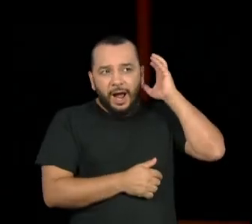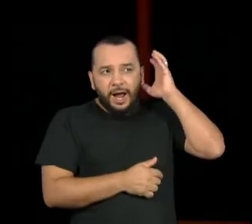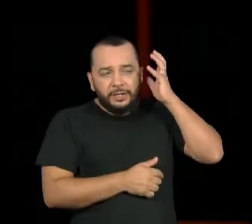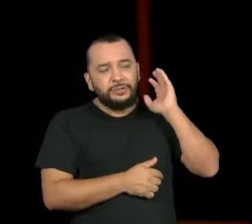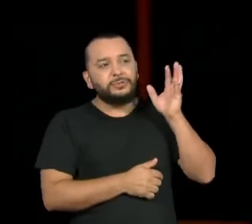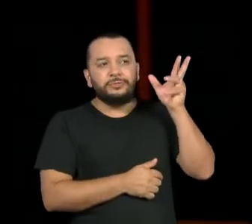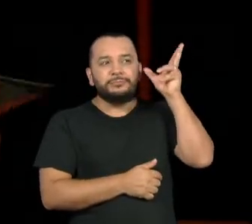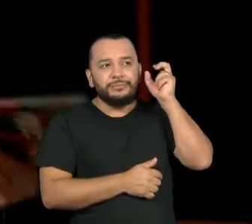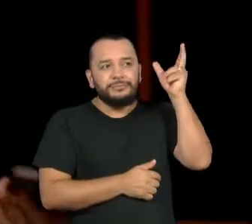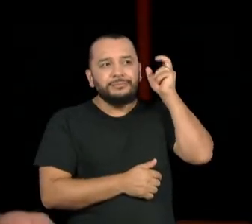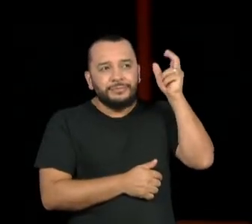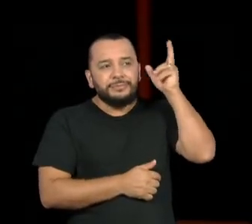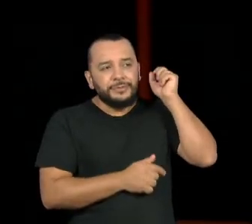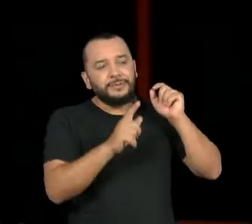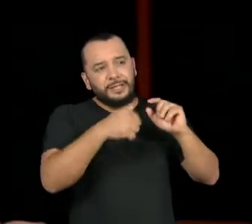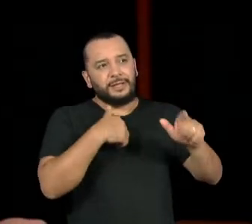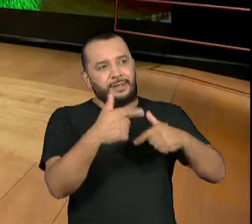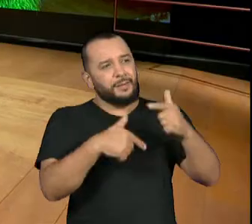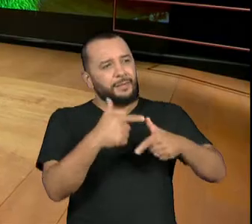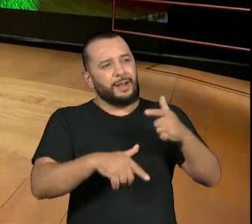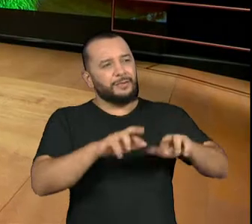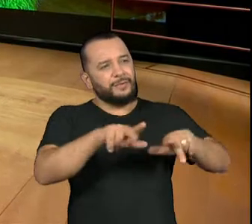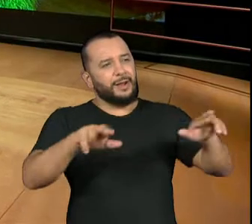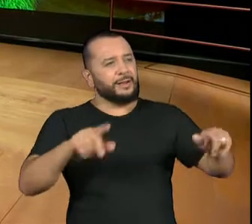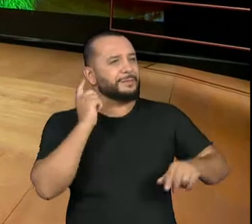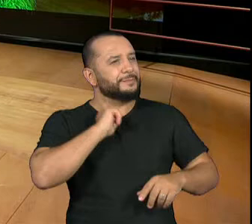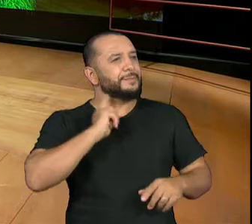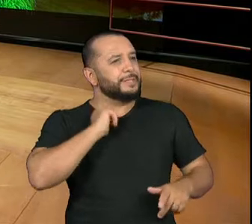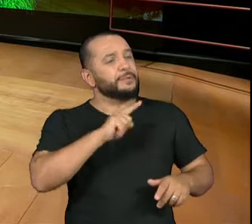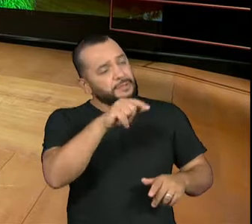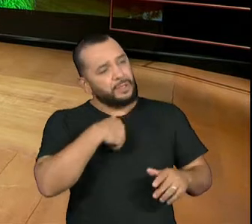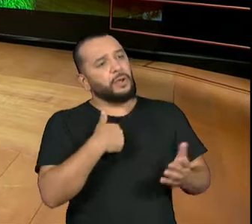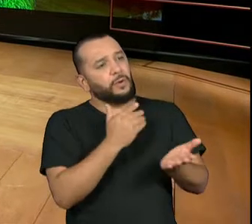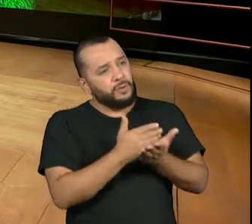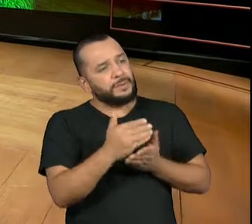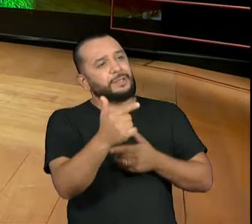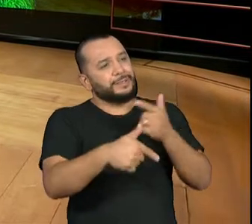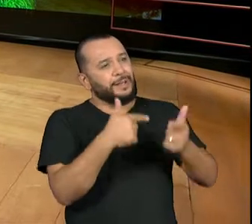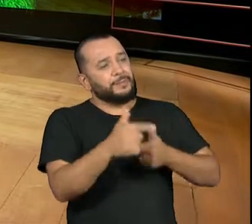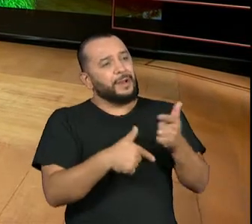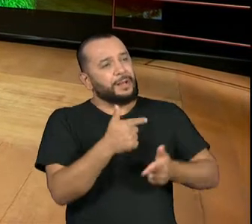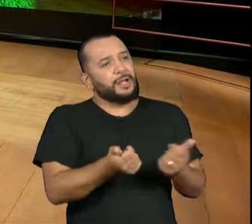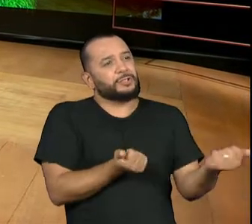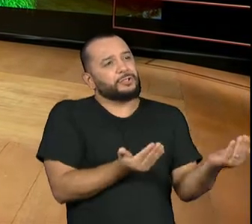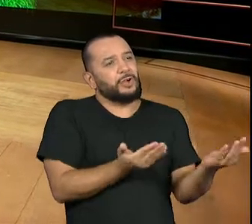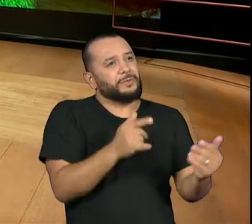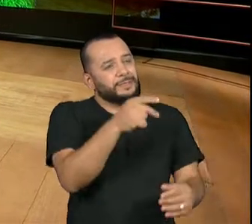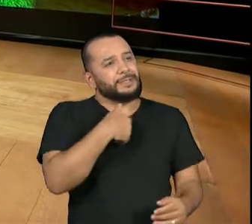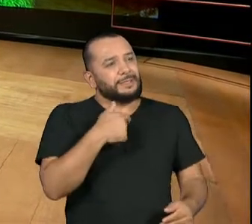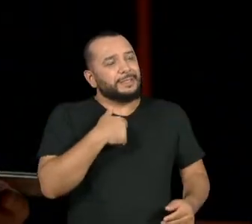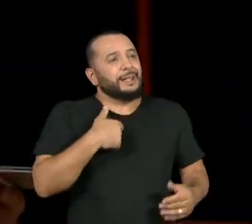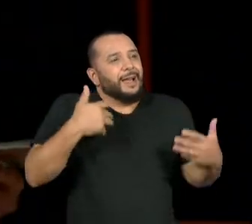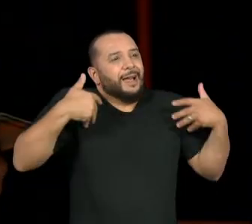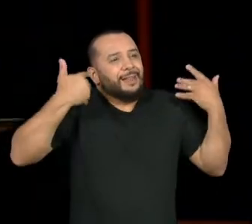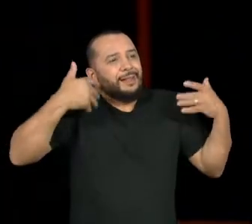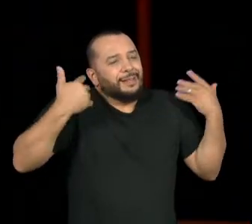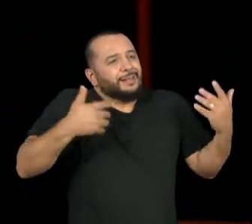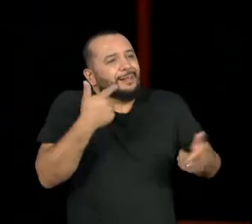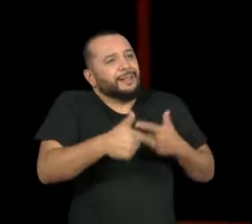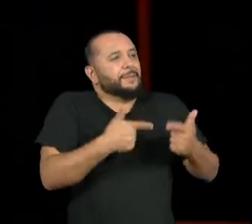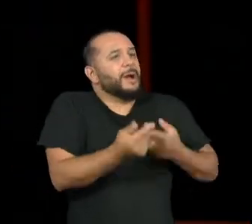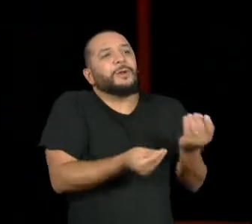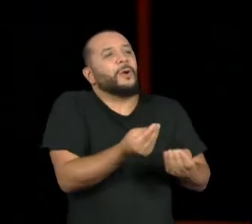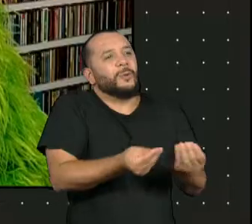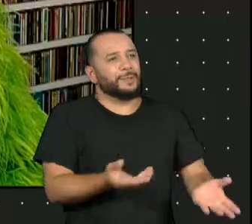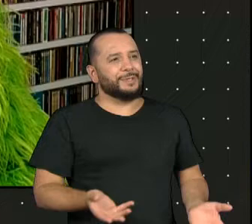em Cataguases, começou a trabalhar cedo, e você disse que aprendeu a encontrar alegria no trabalho. Fala um pouco sobre